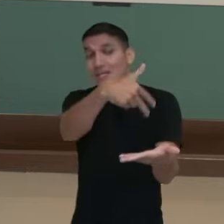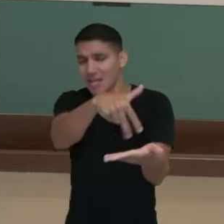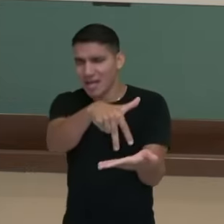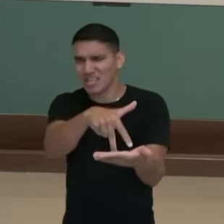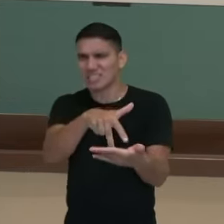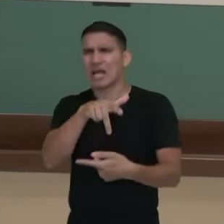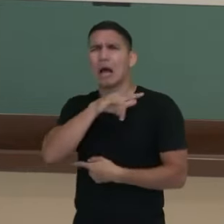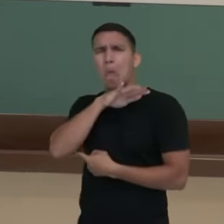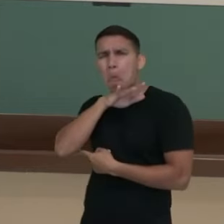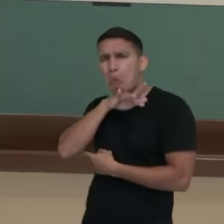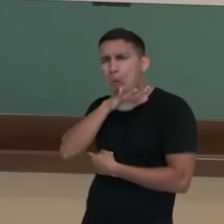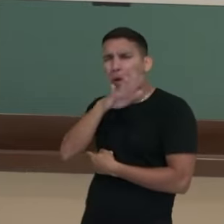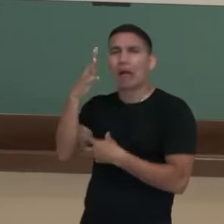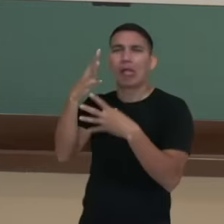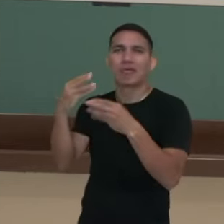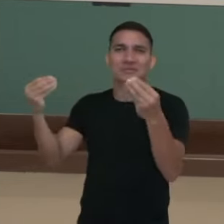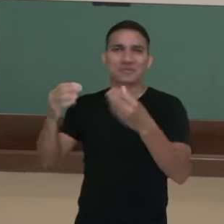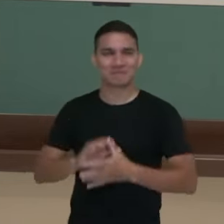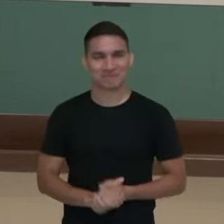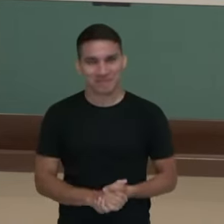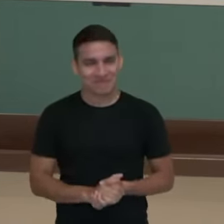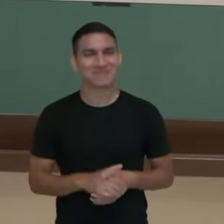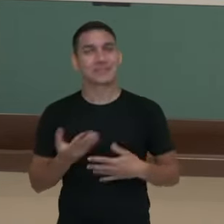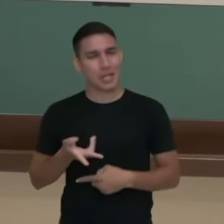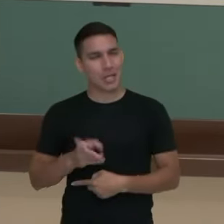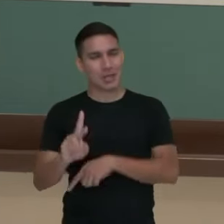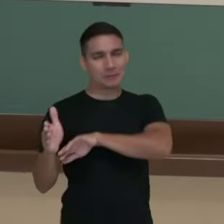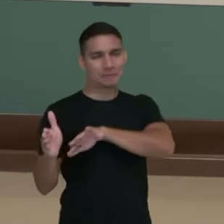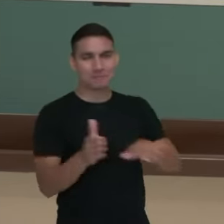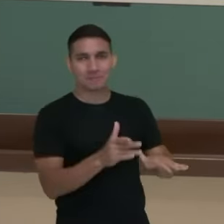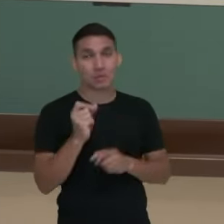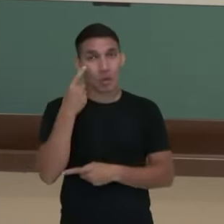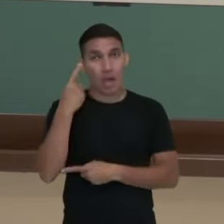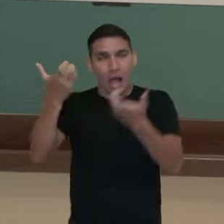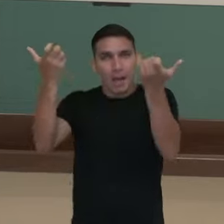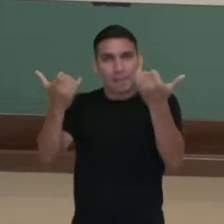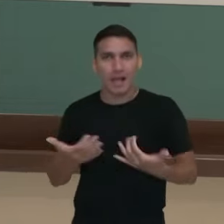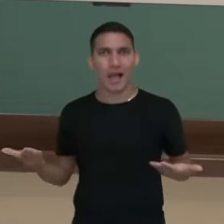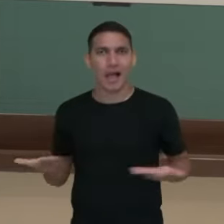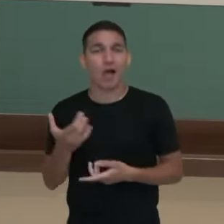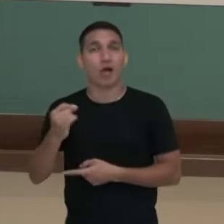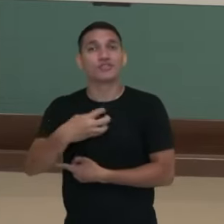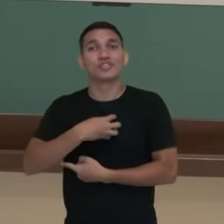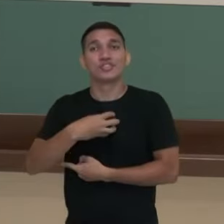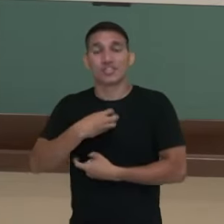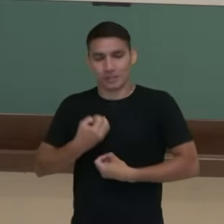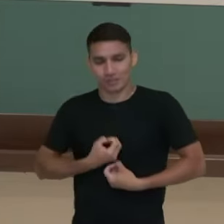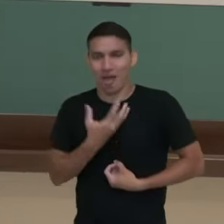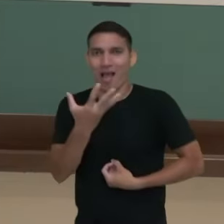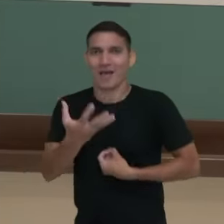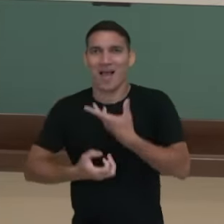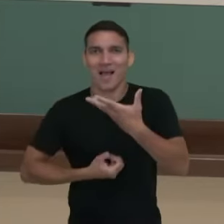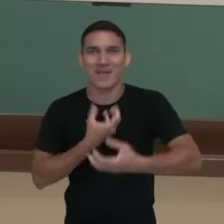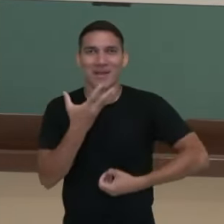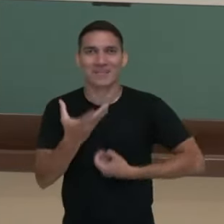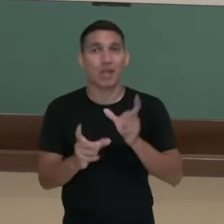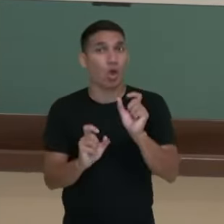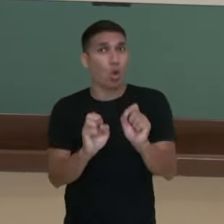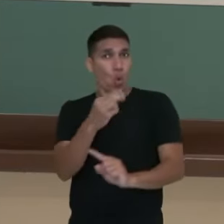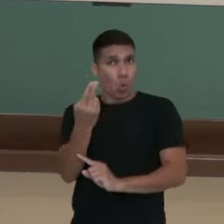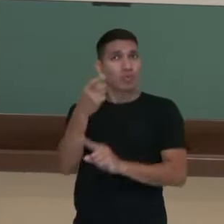males espanta. Vamos em frente, então? Vamos falar, então, um pouquinho dessas manifestações, ou a gente pode